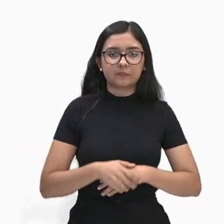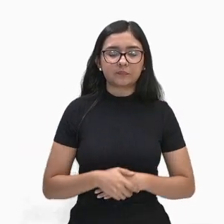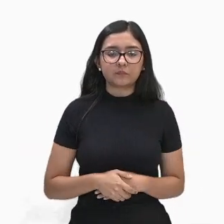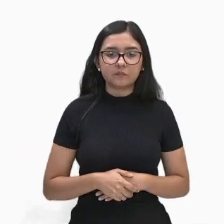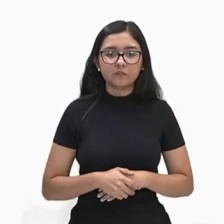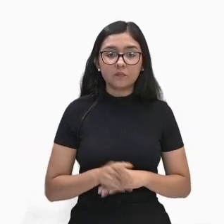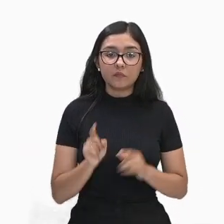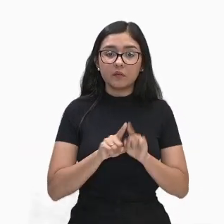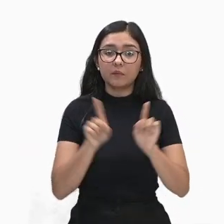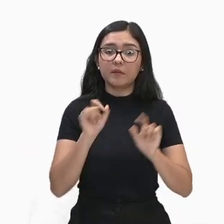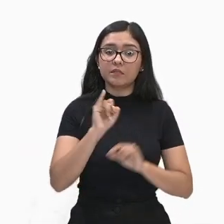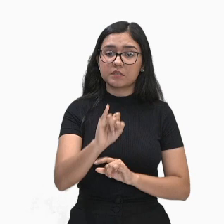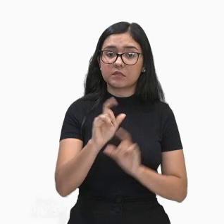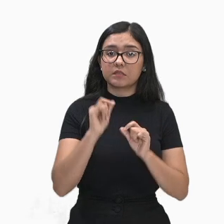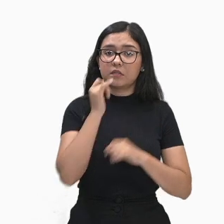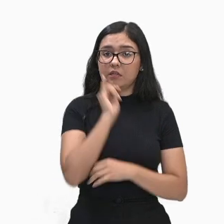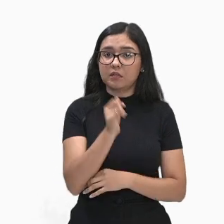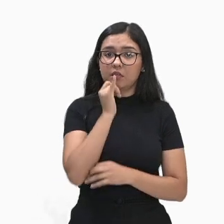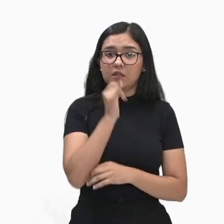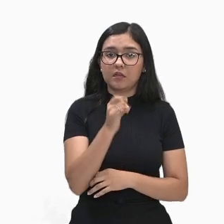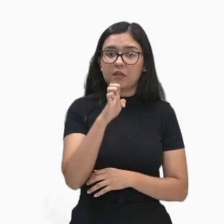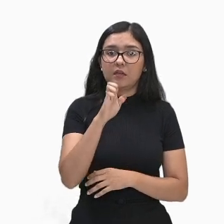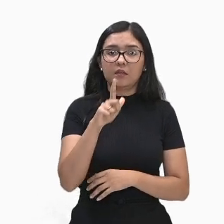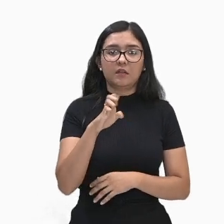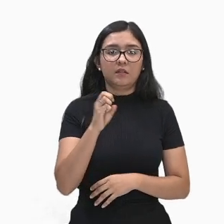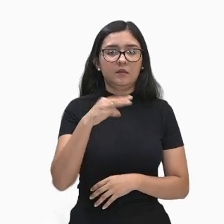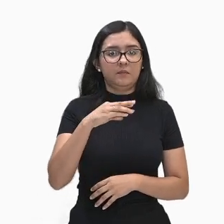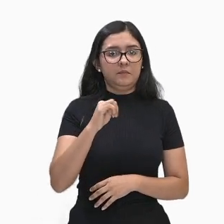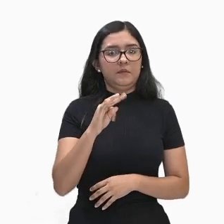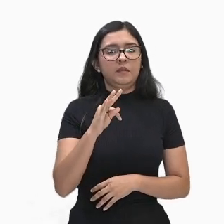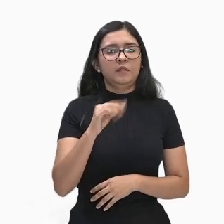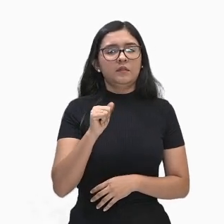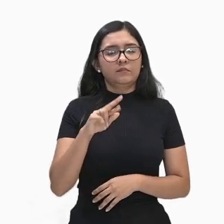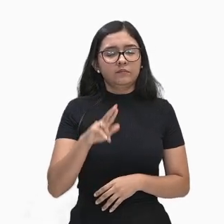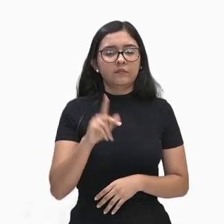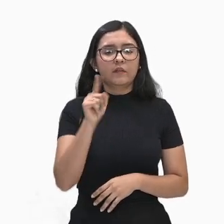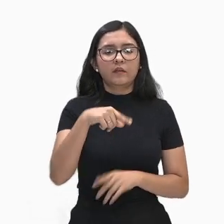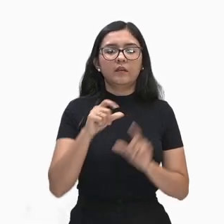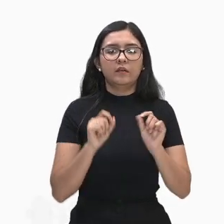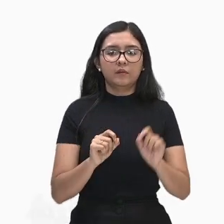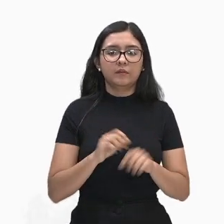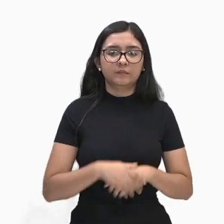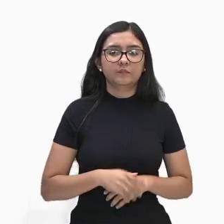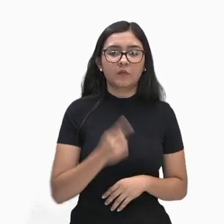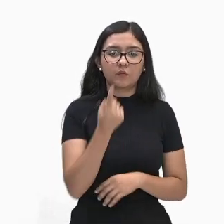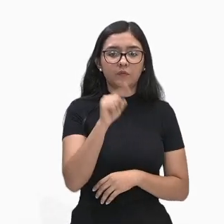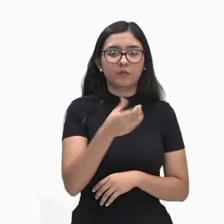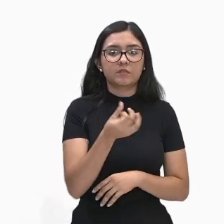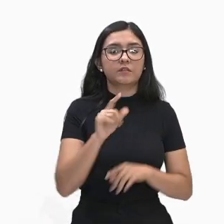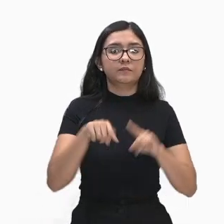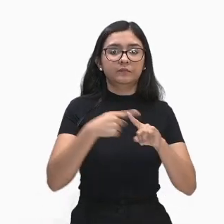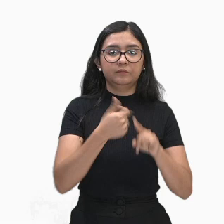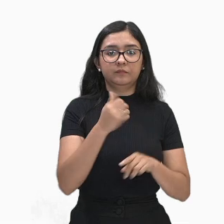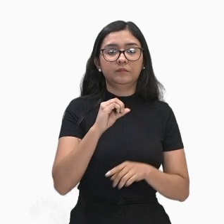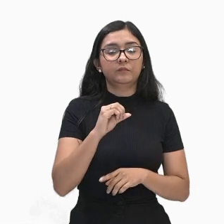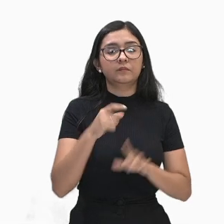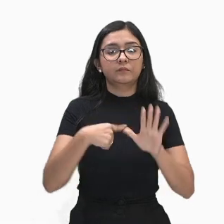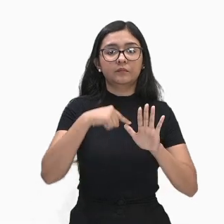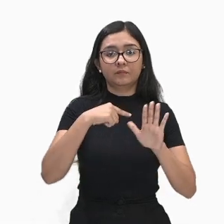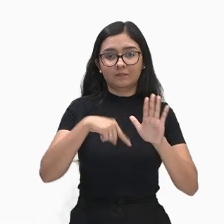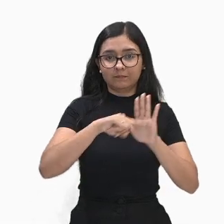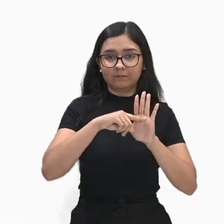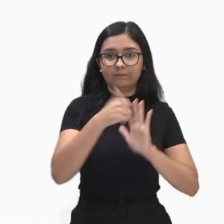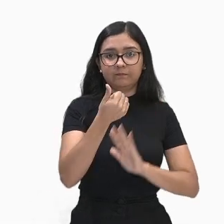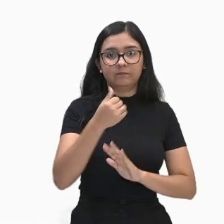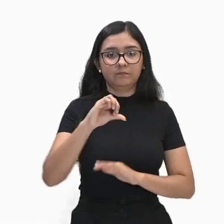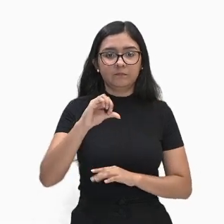Agora, se a gente considerar que a carga elétrica elementar vale 1,6 vezes 10 a menos 19, nós vamos calcular aqui esses